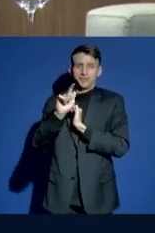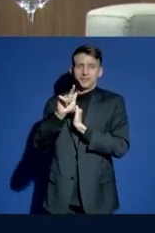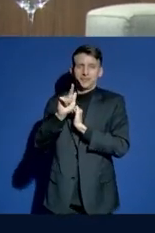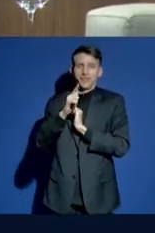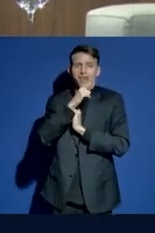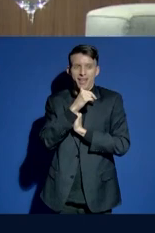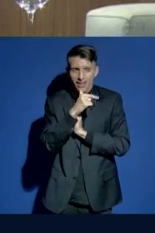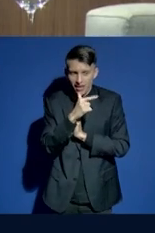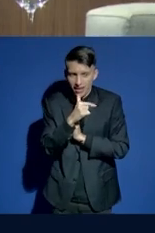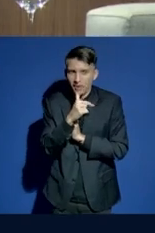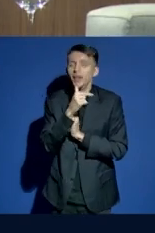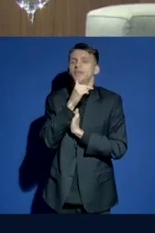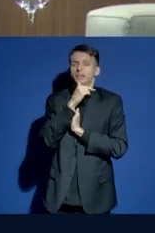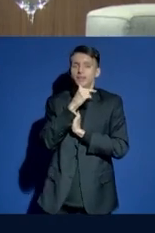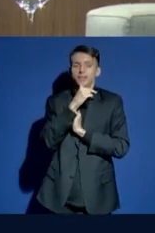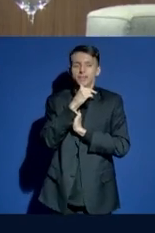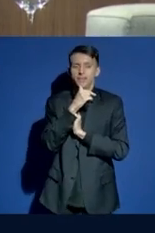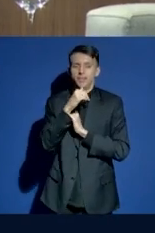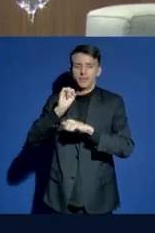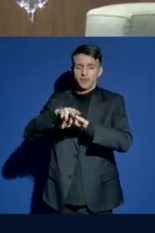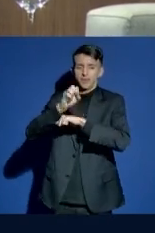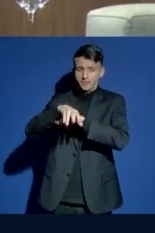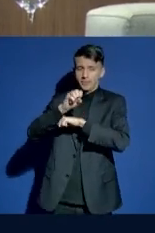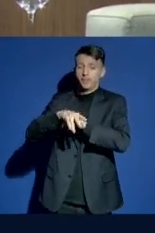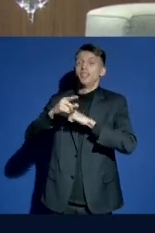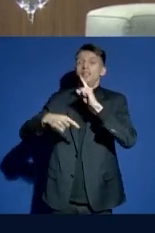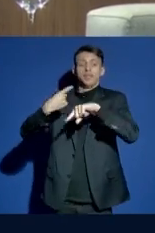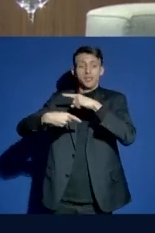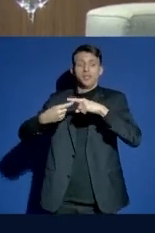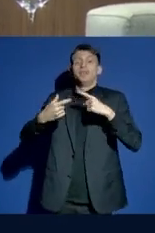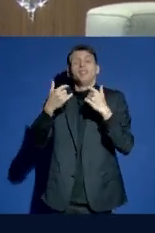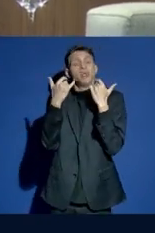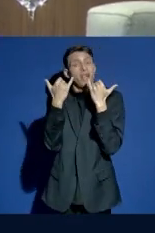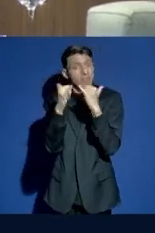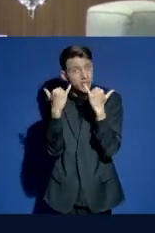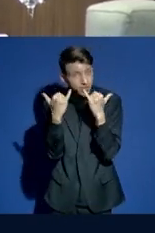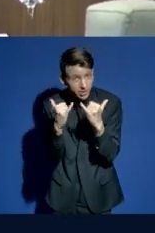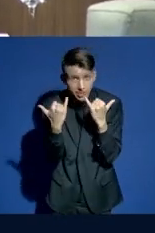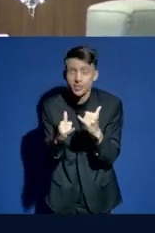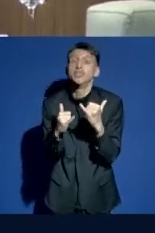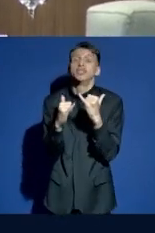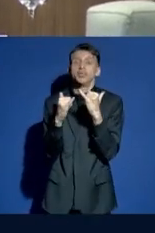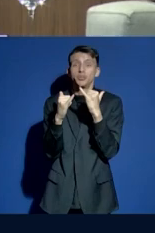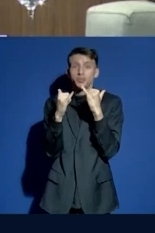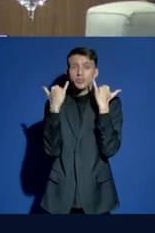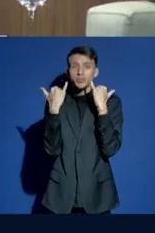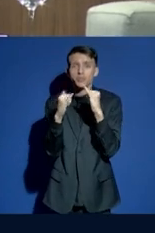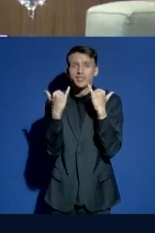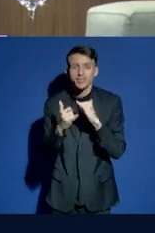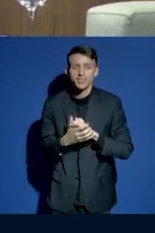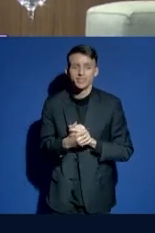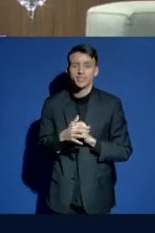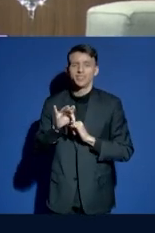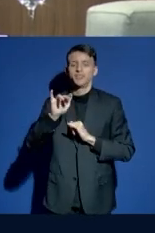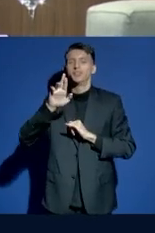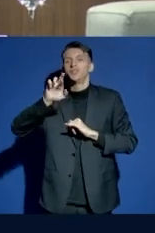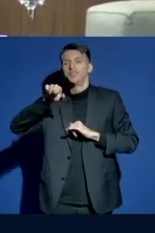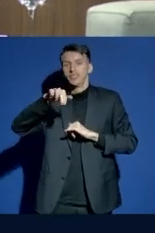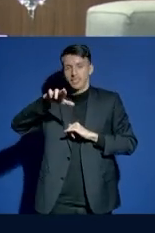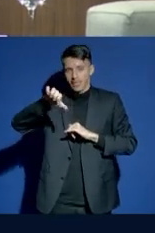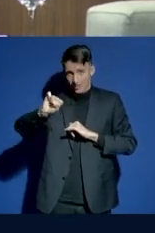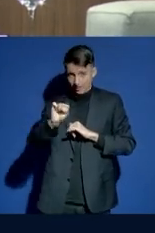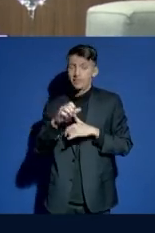Itaipu imediatamente a gente dependesse para que a gente manter-se os nossos pulmões do setor elétrico